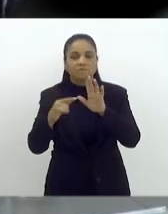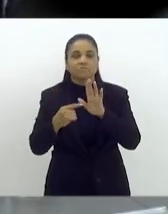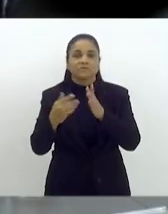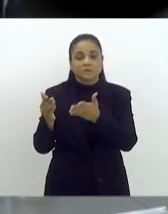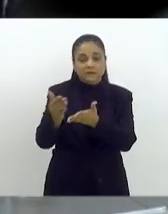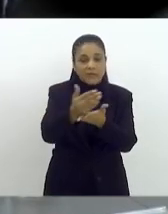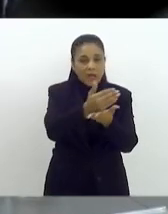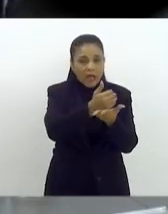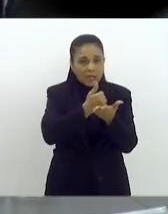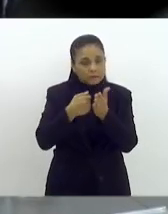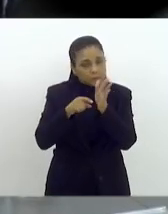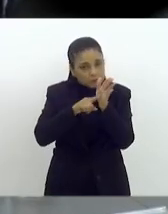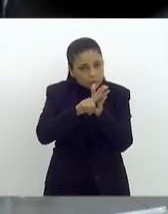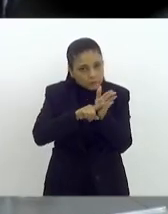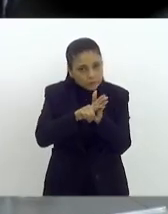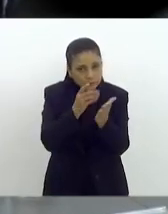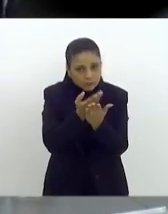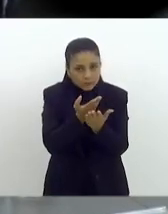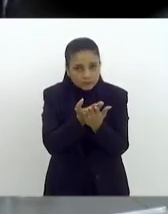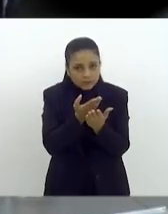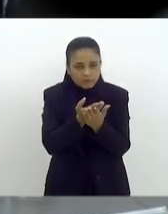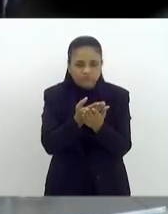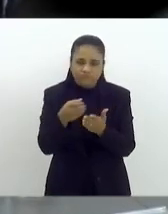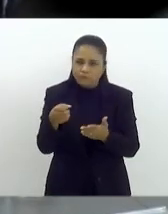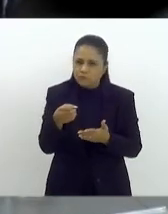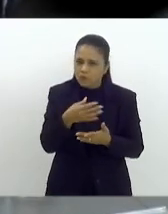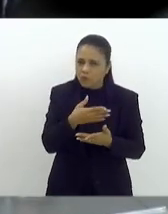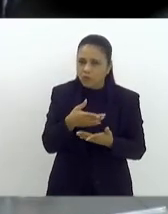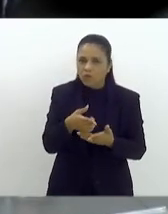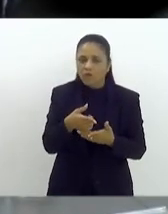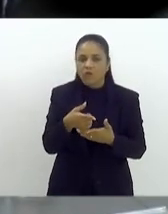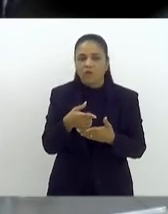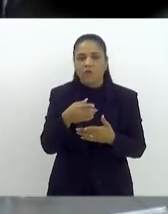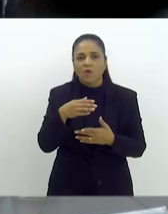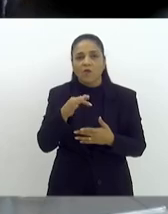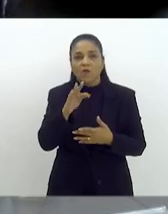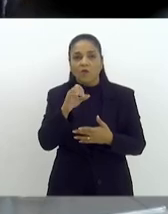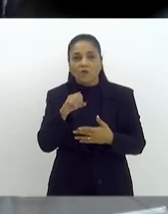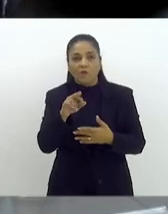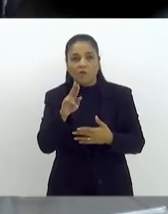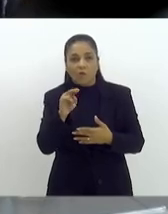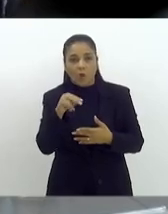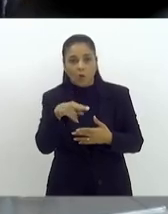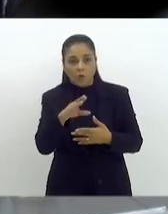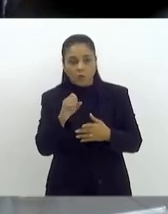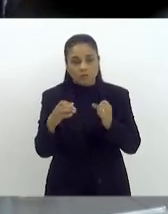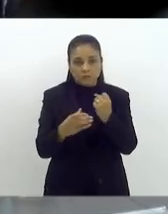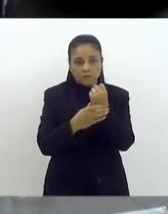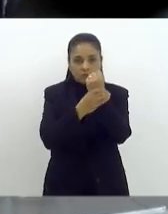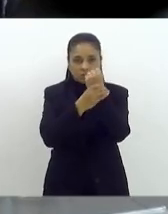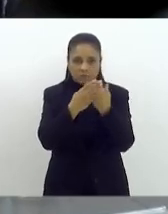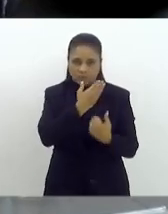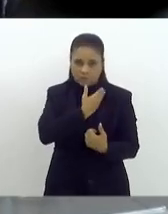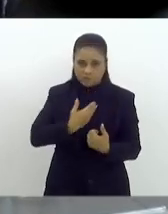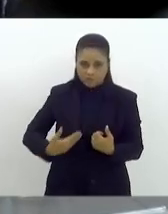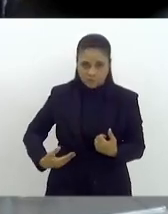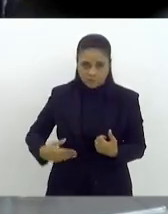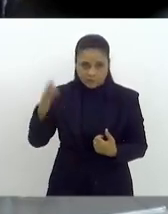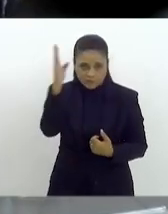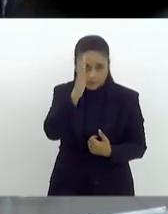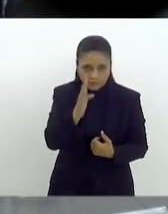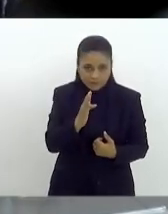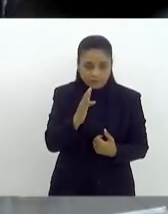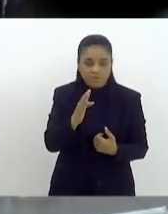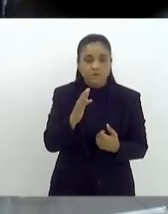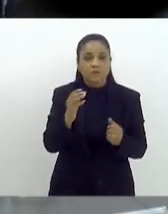de dados de um estudo bem recente que é do fórum nacional de segurança pública e junto com Datafolha